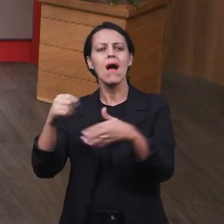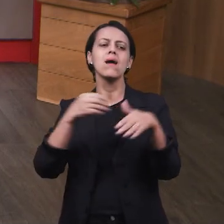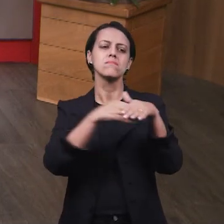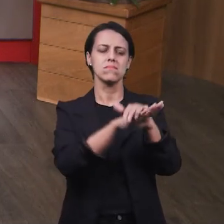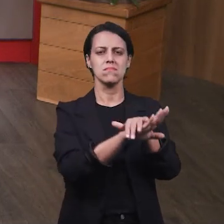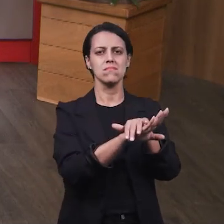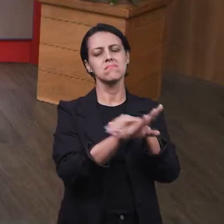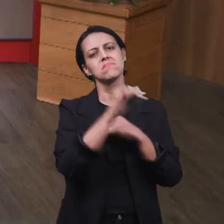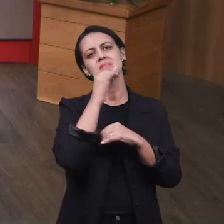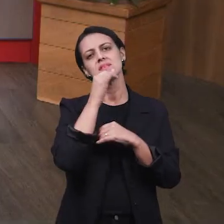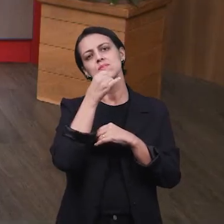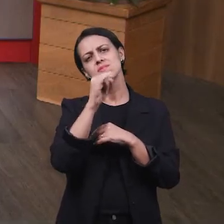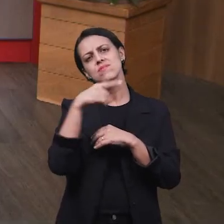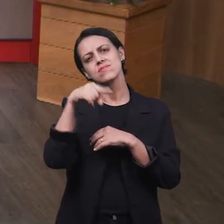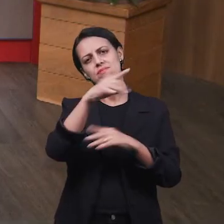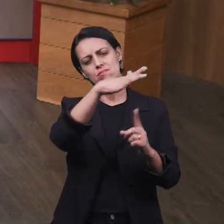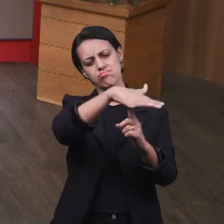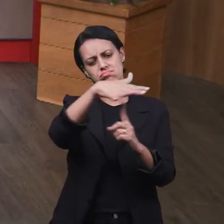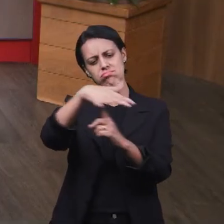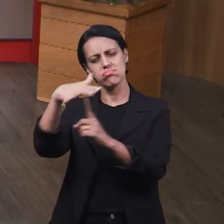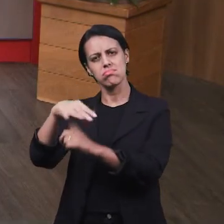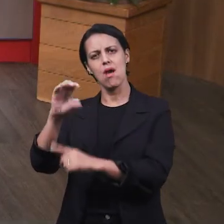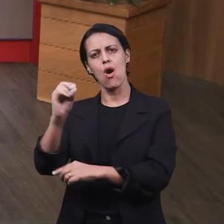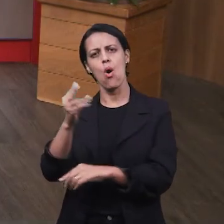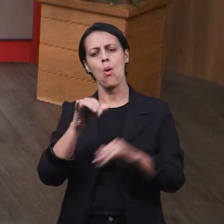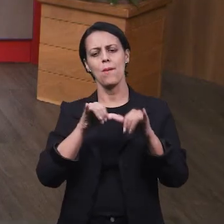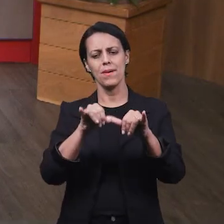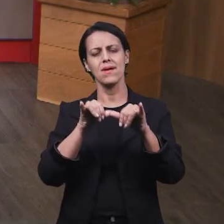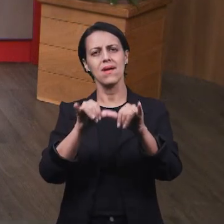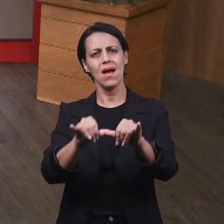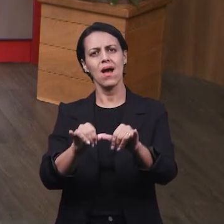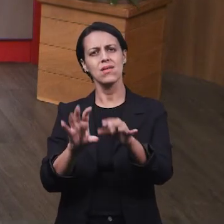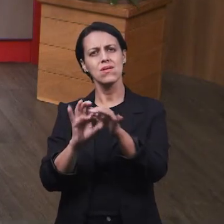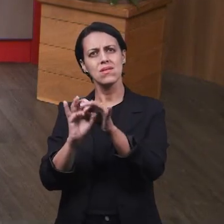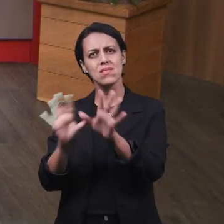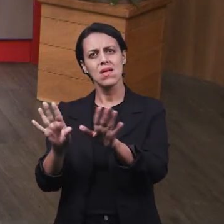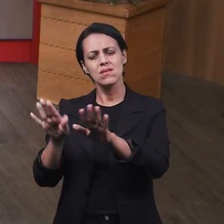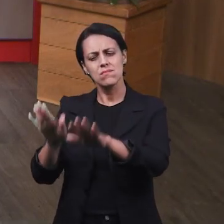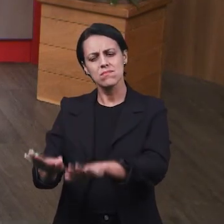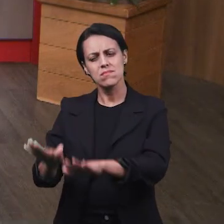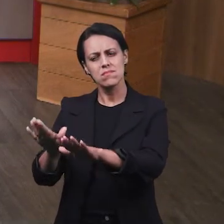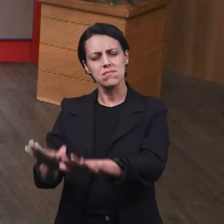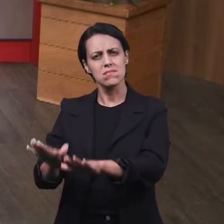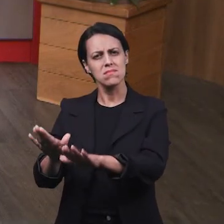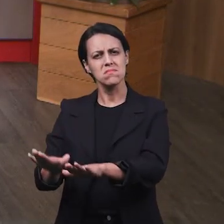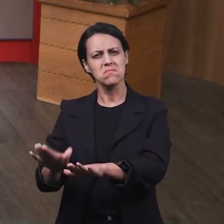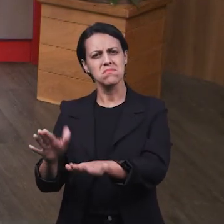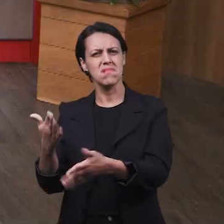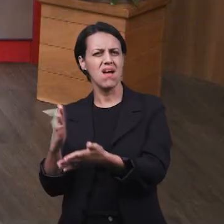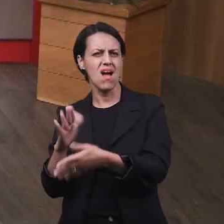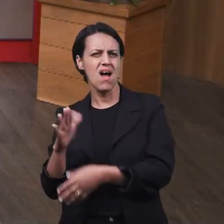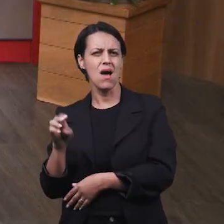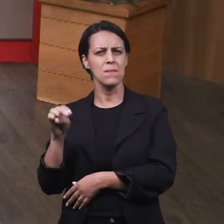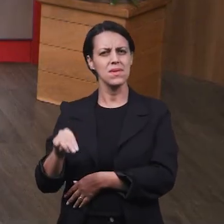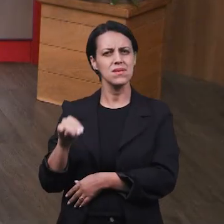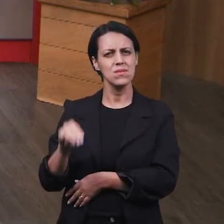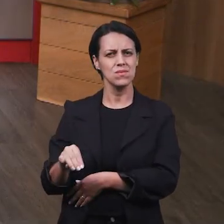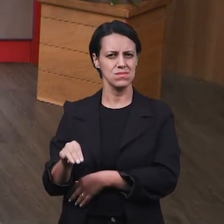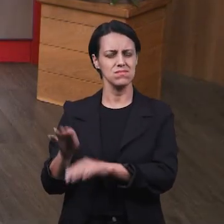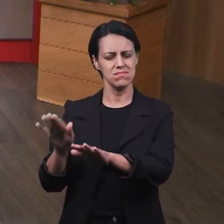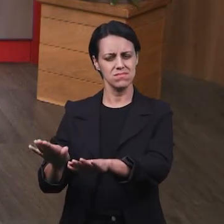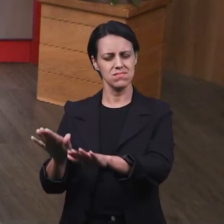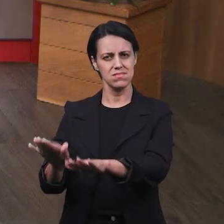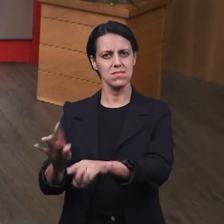dia quente, deixe os alimentos crus descansarem um pouco à sombra por alguns minutos, para eles